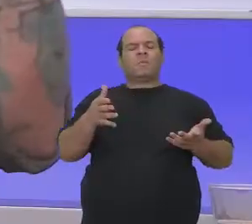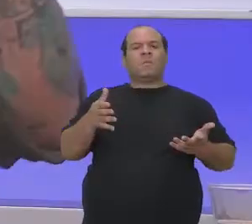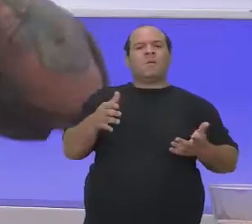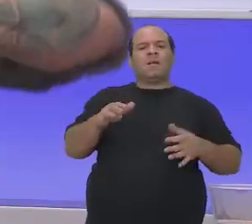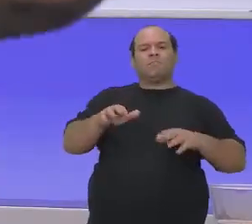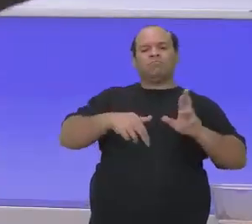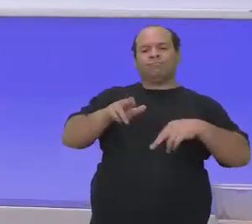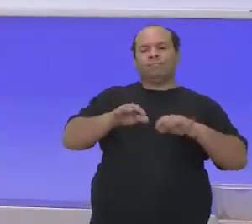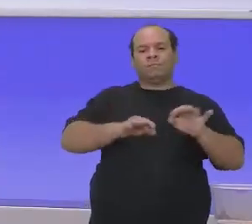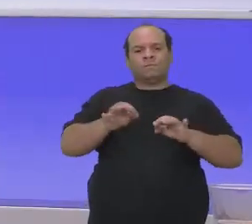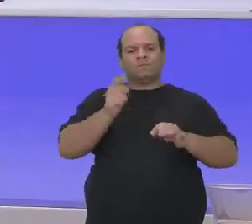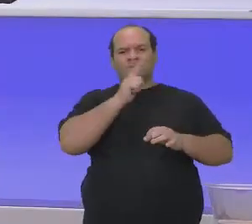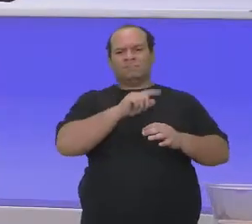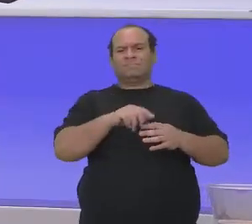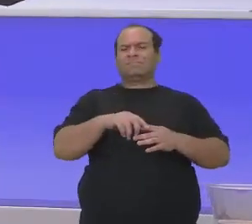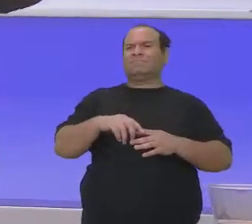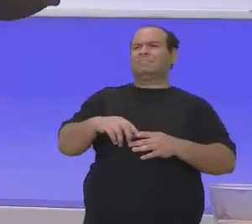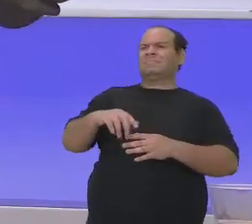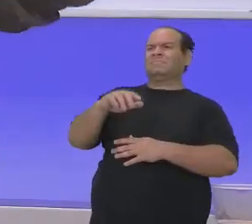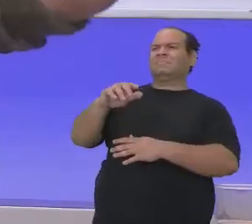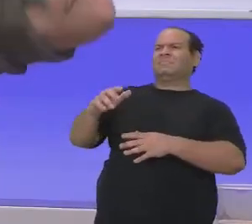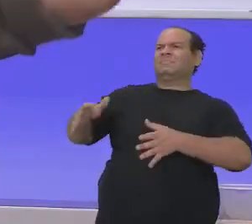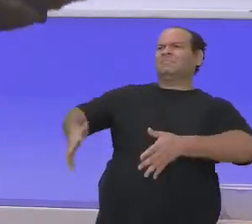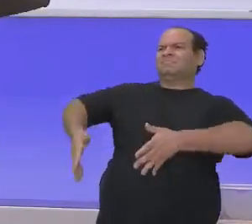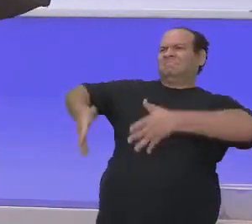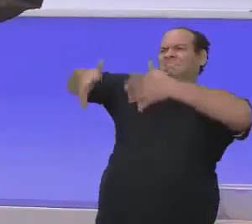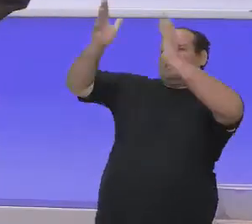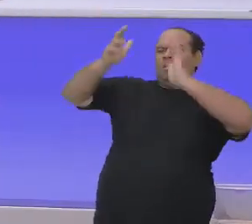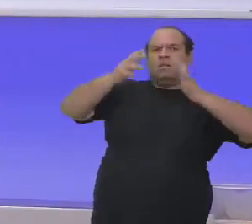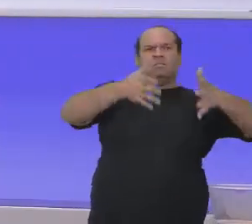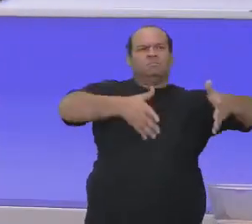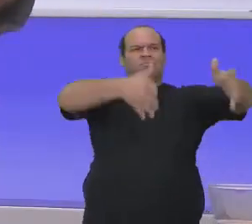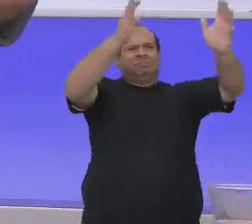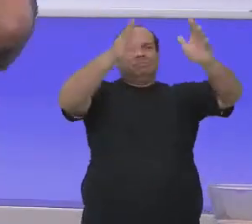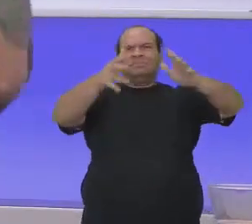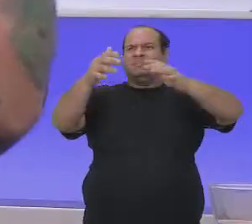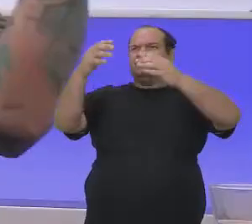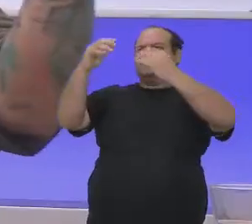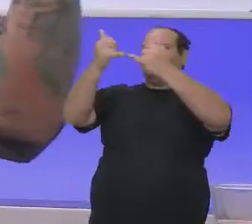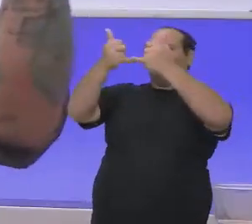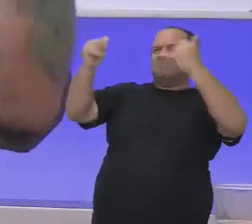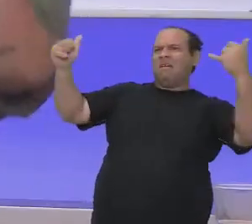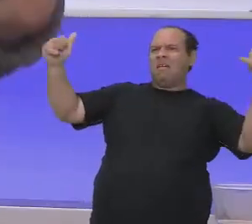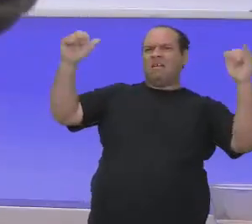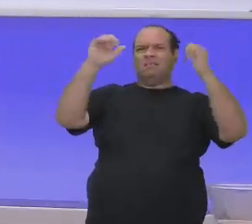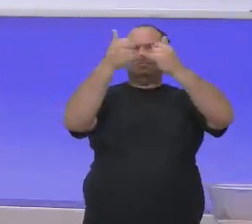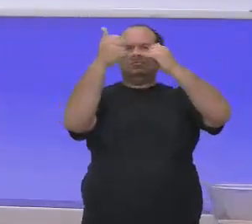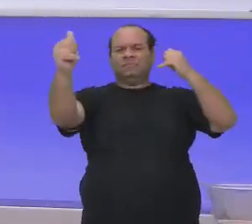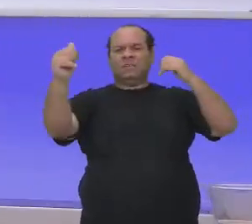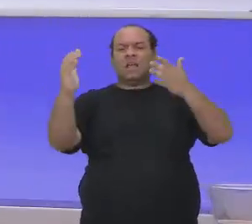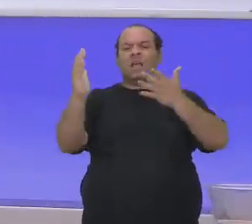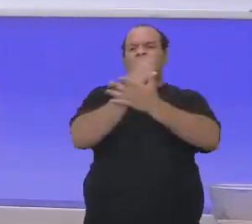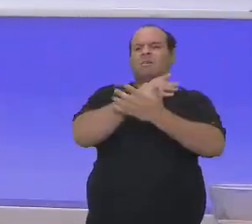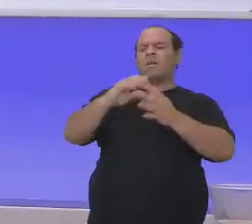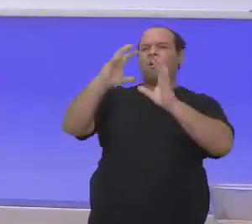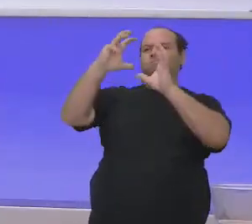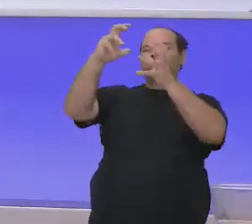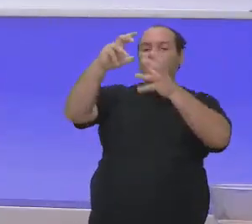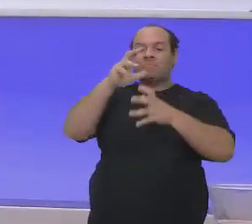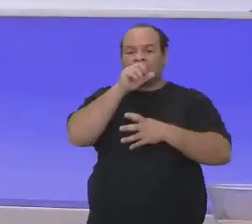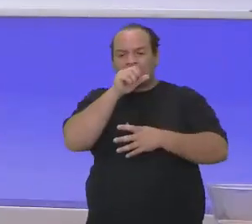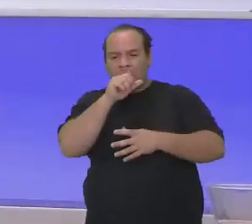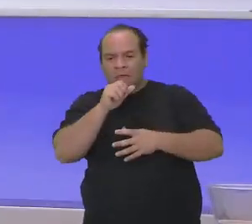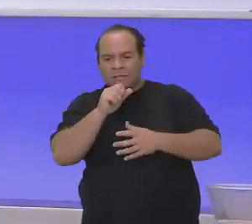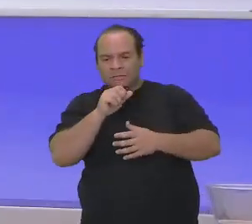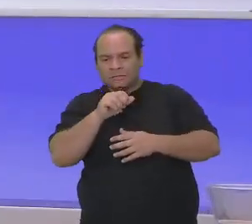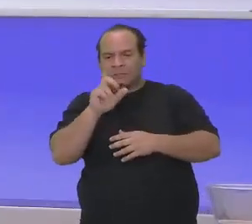vê aquelas torres altas, e elas com cabos ali, às vezes com umas bolas laranja, assim, elas são as